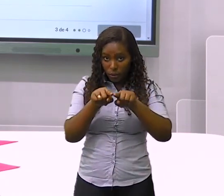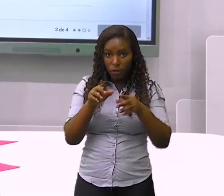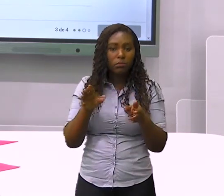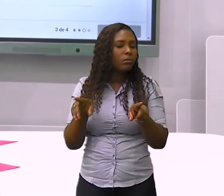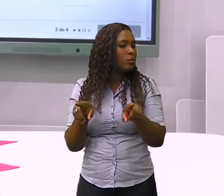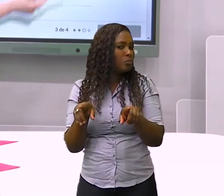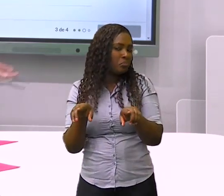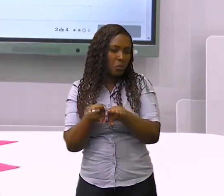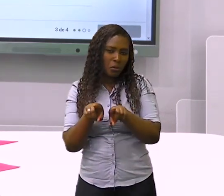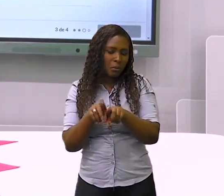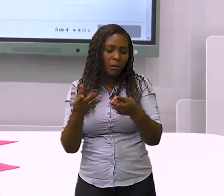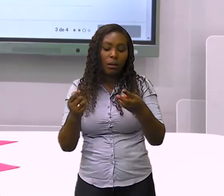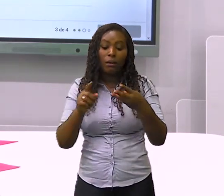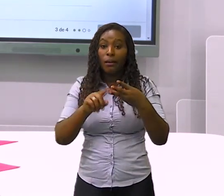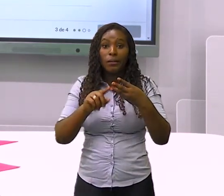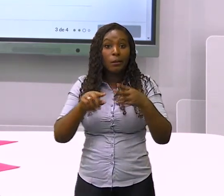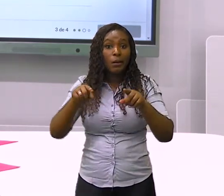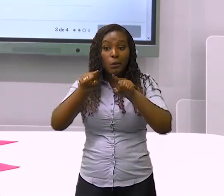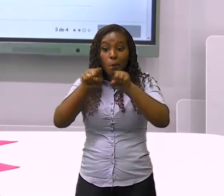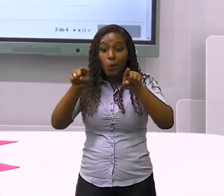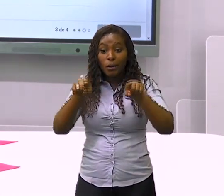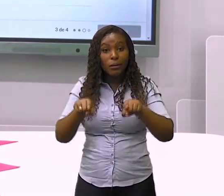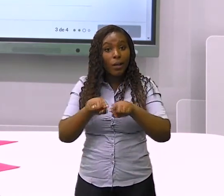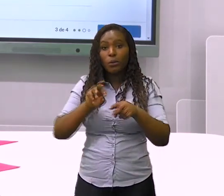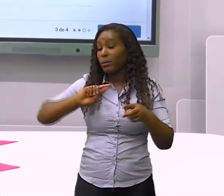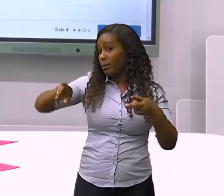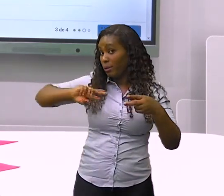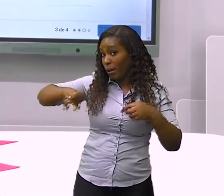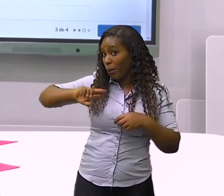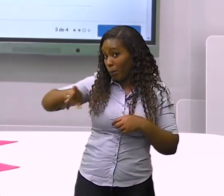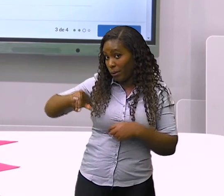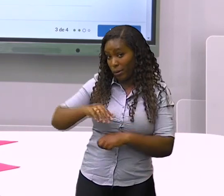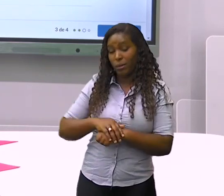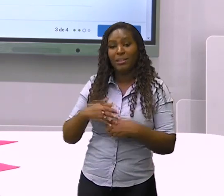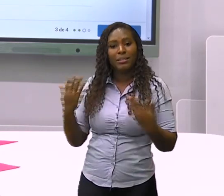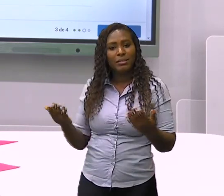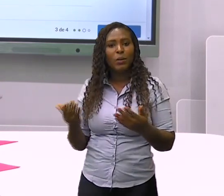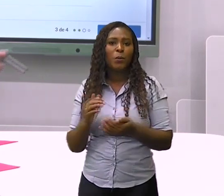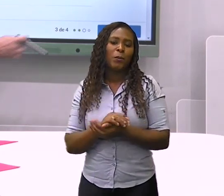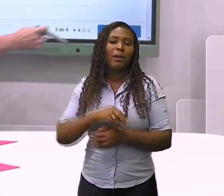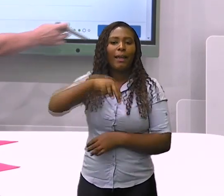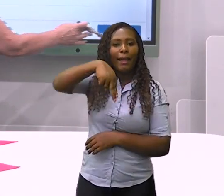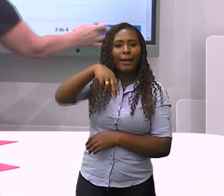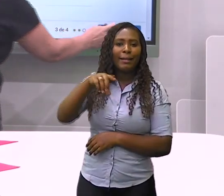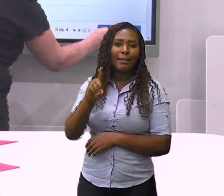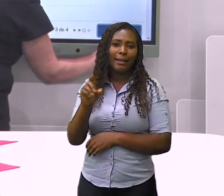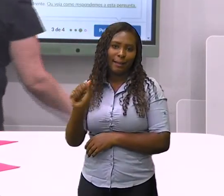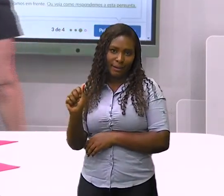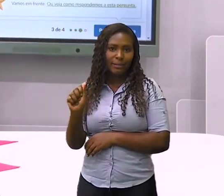nem todos são quadrados. Então, neste caso, seria nenhuma das anteriores.